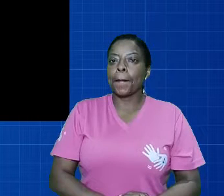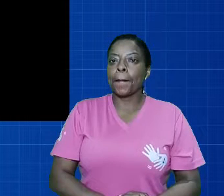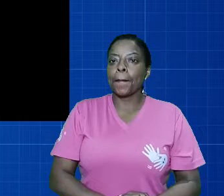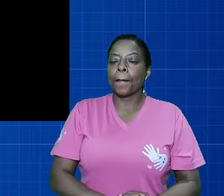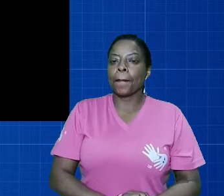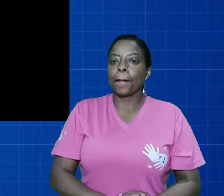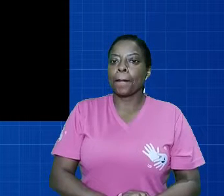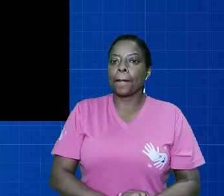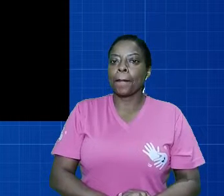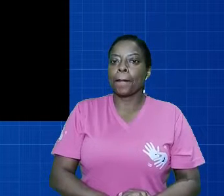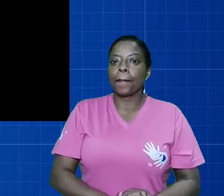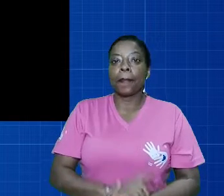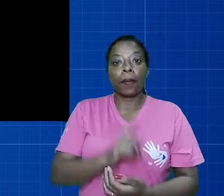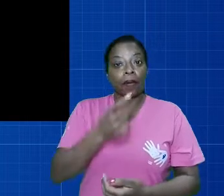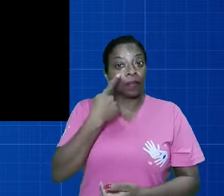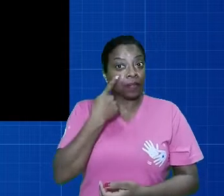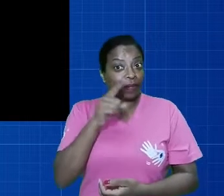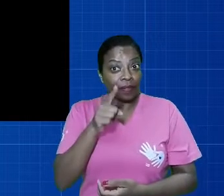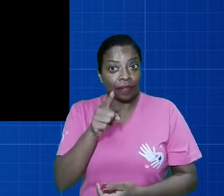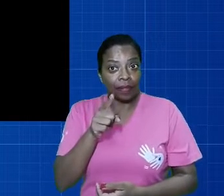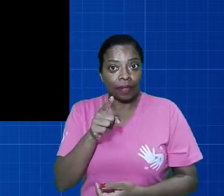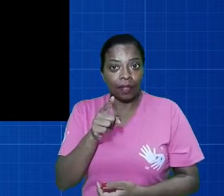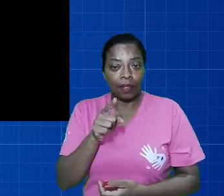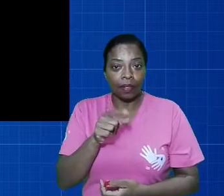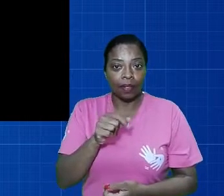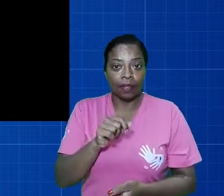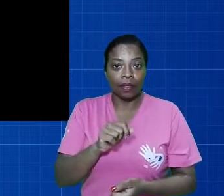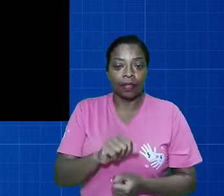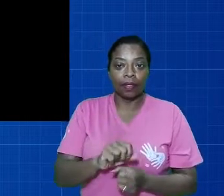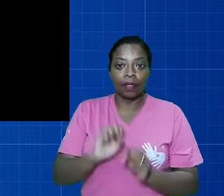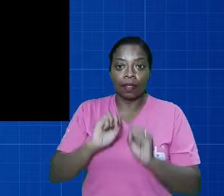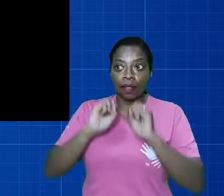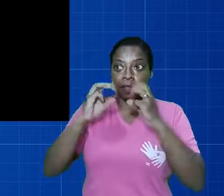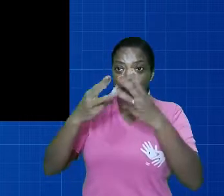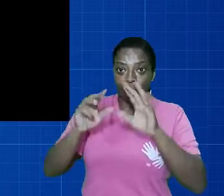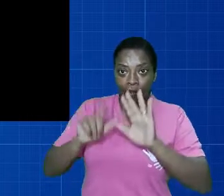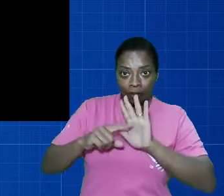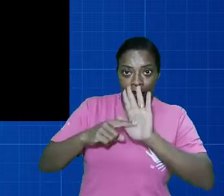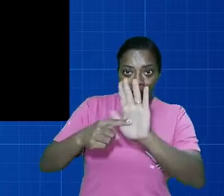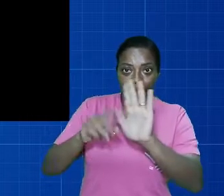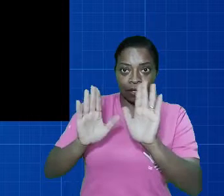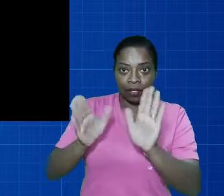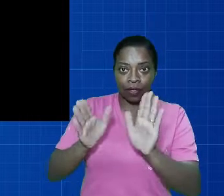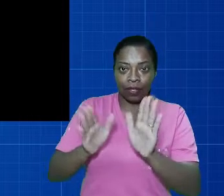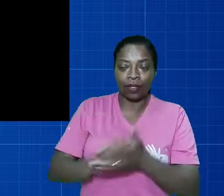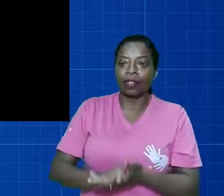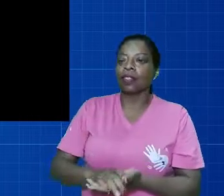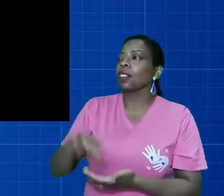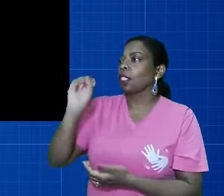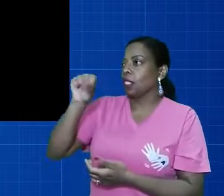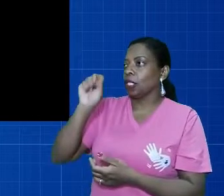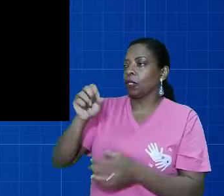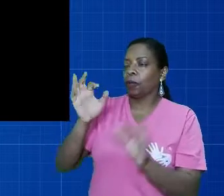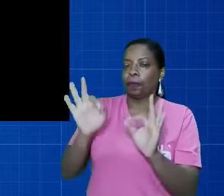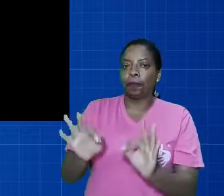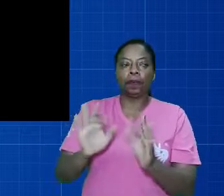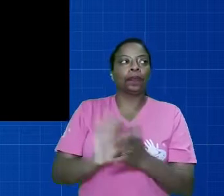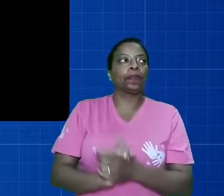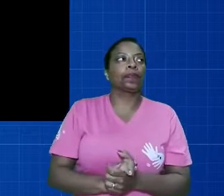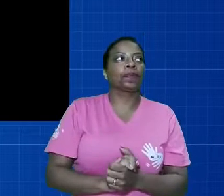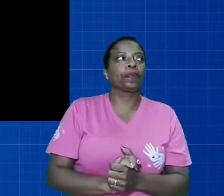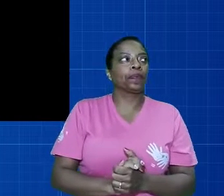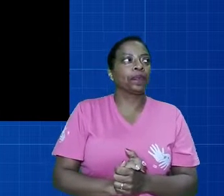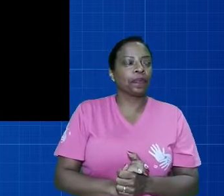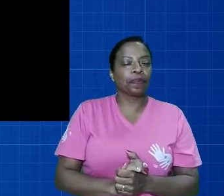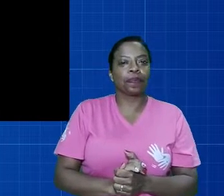Tá aparecendo, Luí? Vocês? Sim, só tem que agora colocar para compartilhar. Apresentação. Isso, perfeito. Então, eu